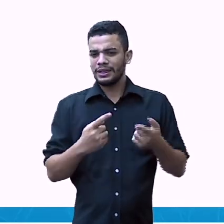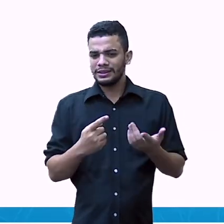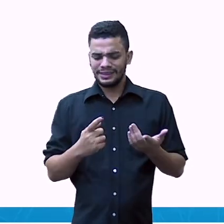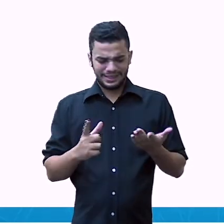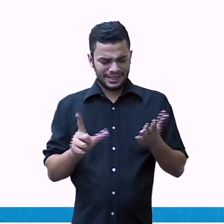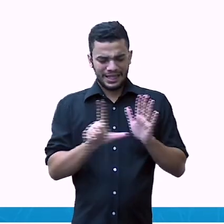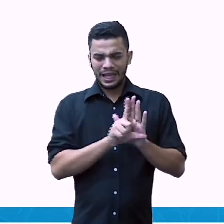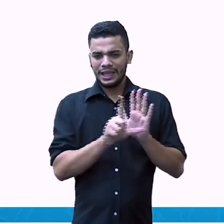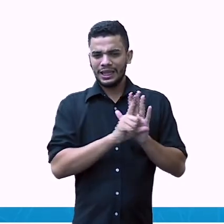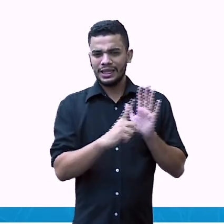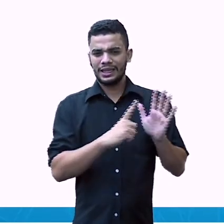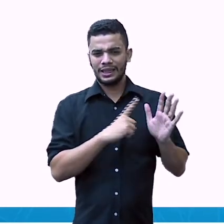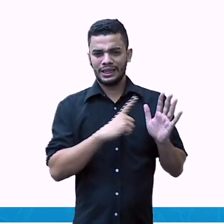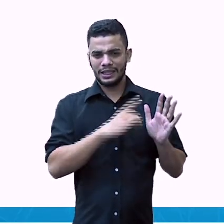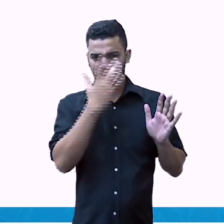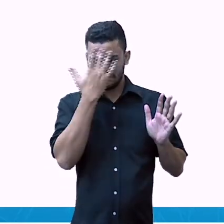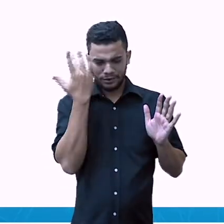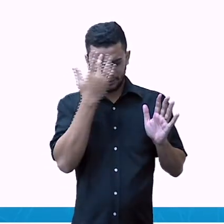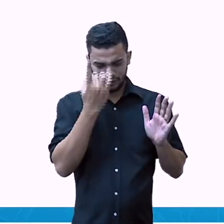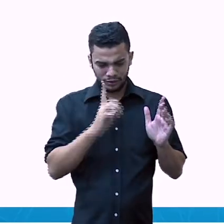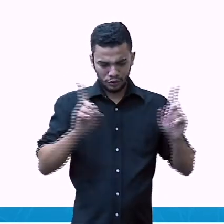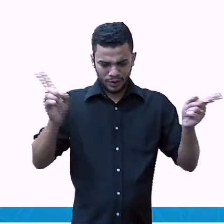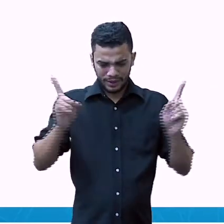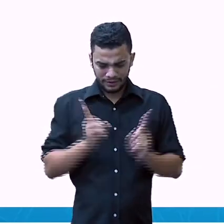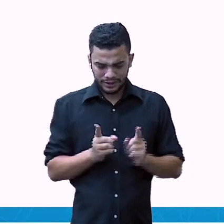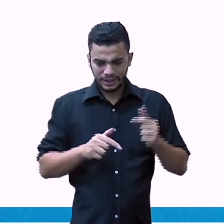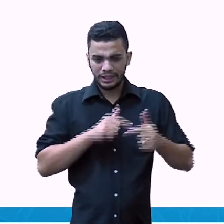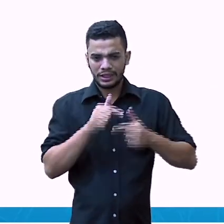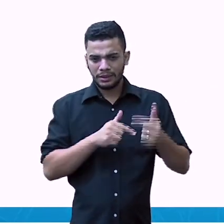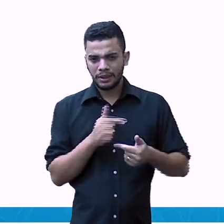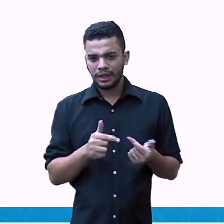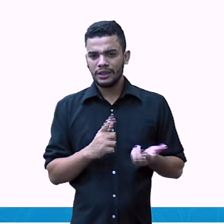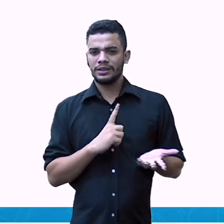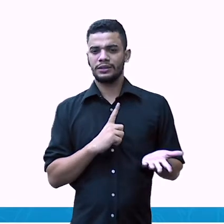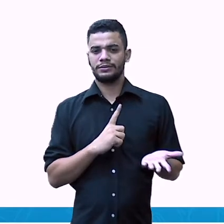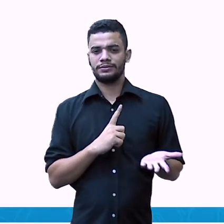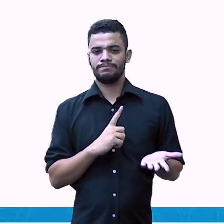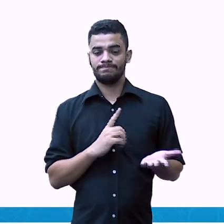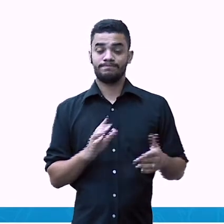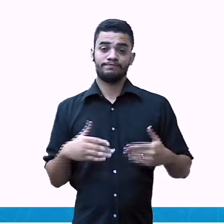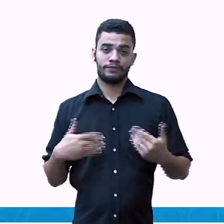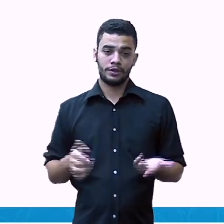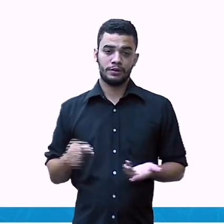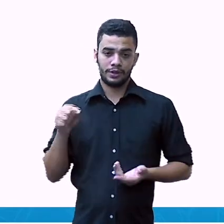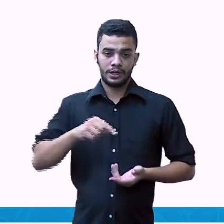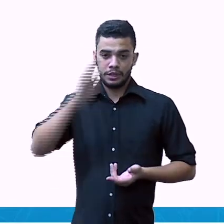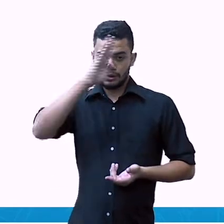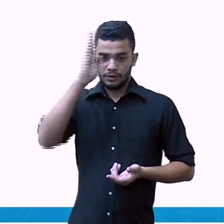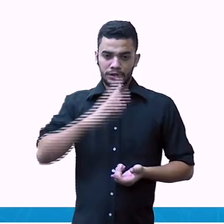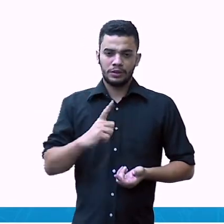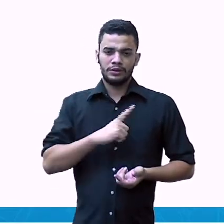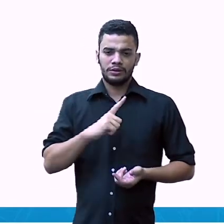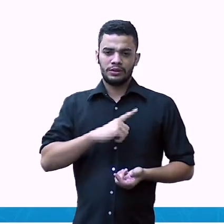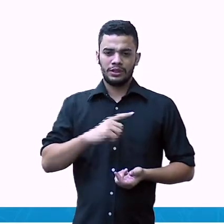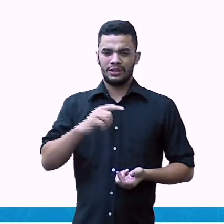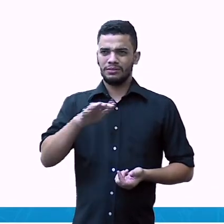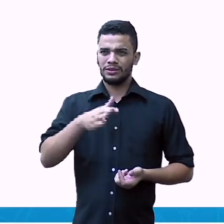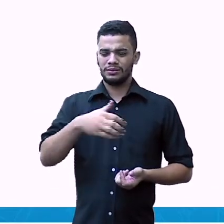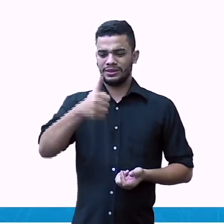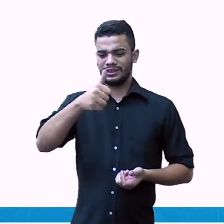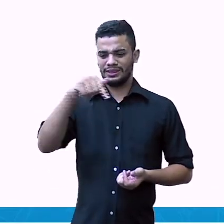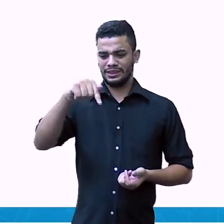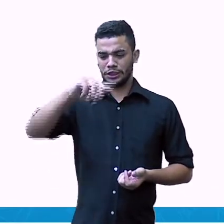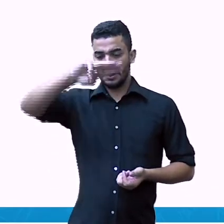de pessoas com deficiência em idade de trabalhar, apenas 403 mil pessoas trabalham formalmente